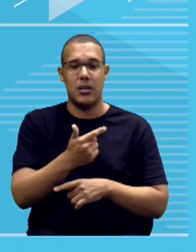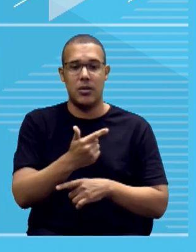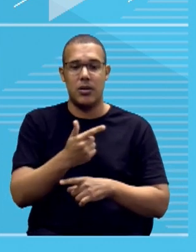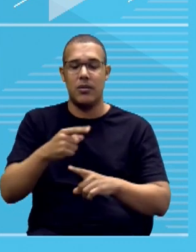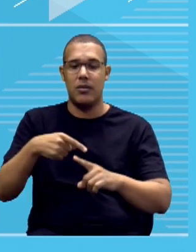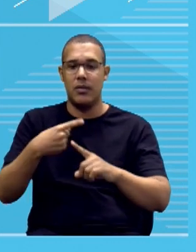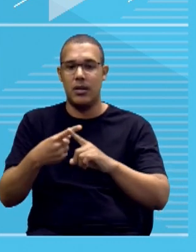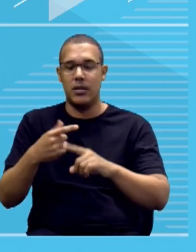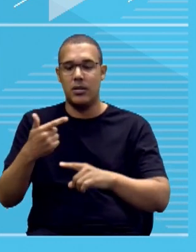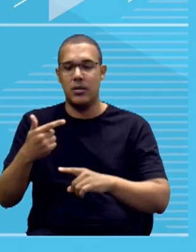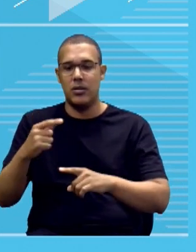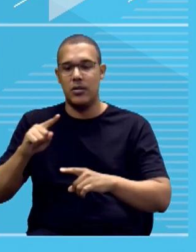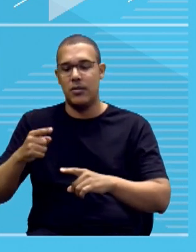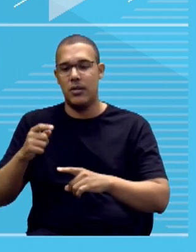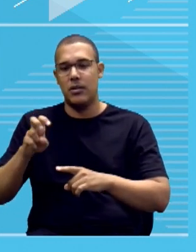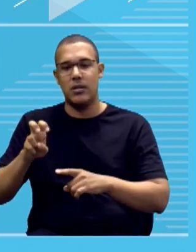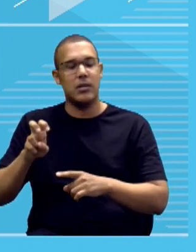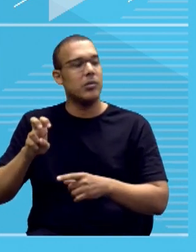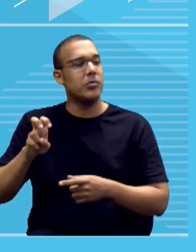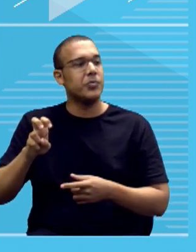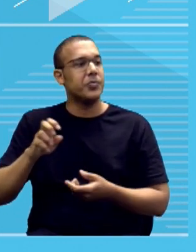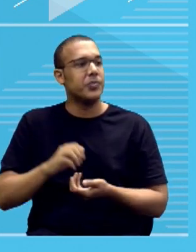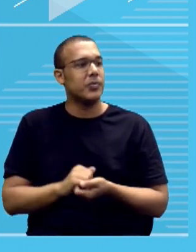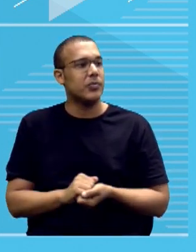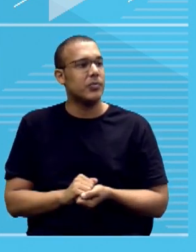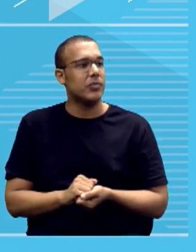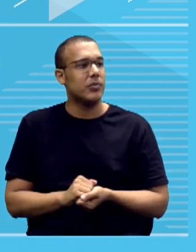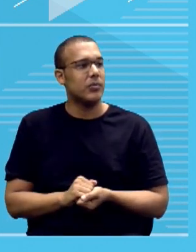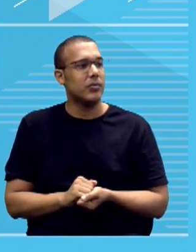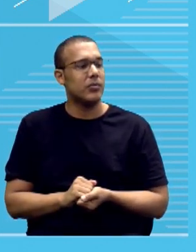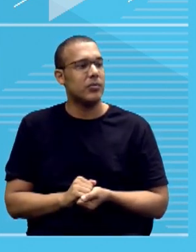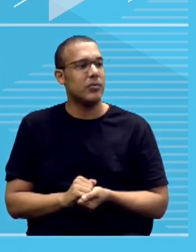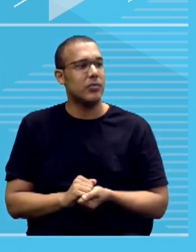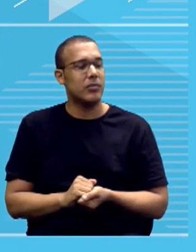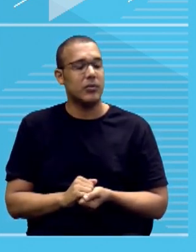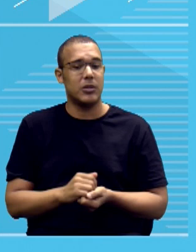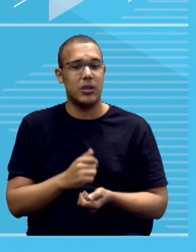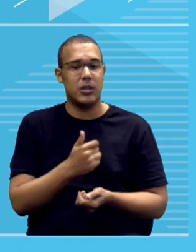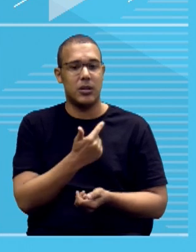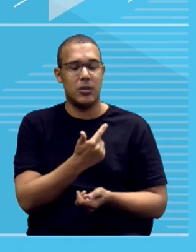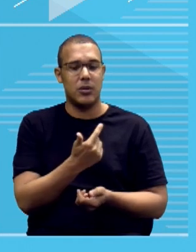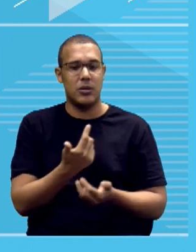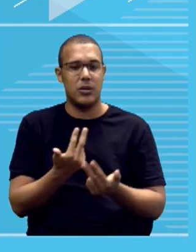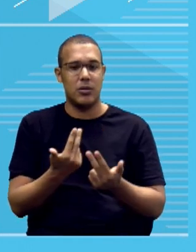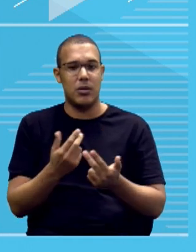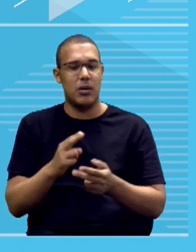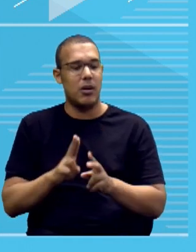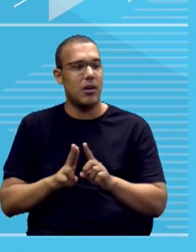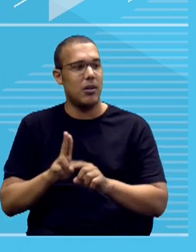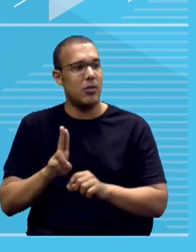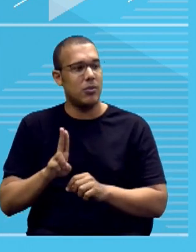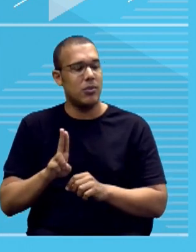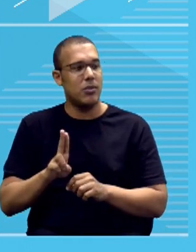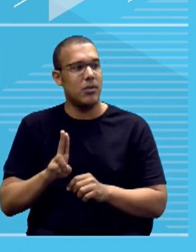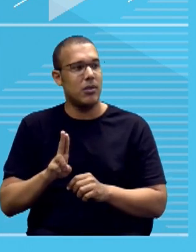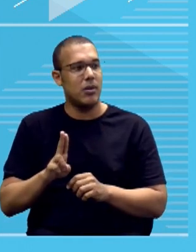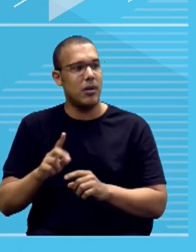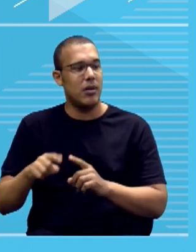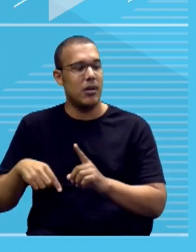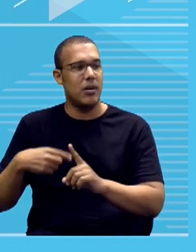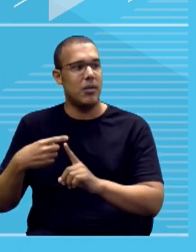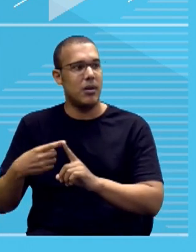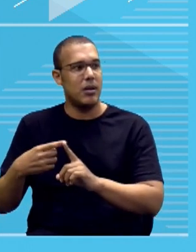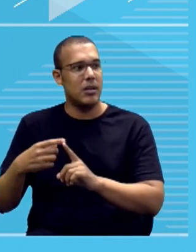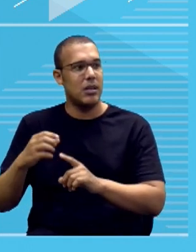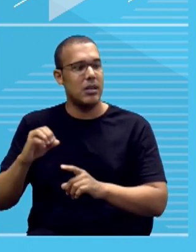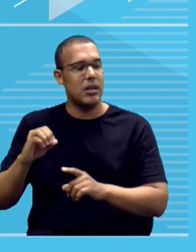vezes 2,5. Então, seria 2 igual a U mais 0,5